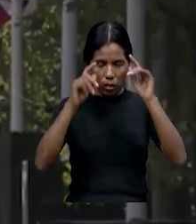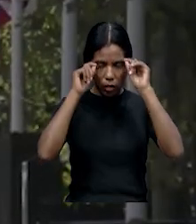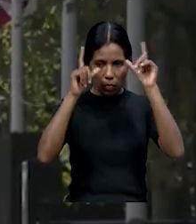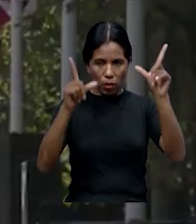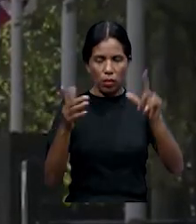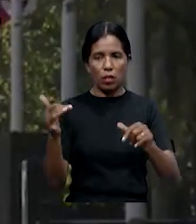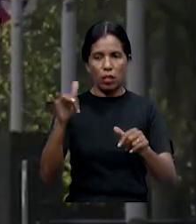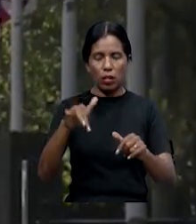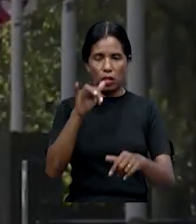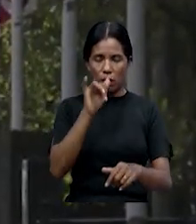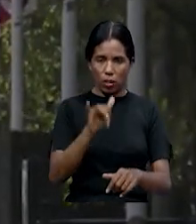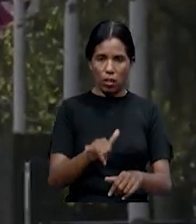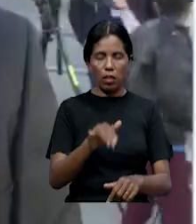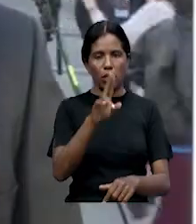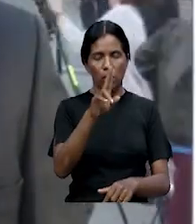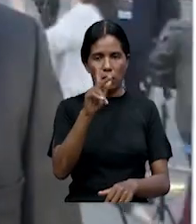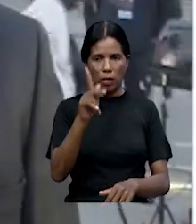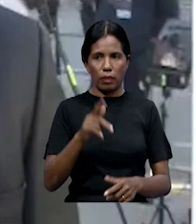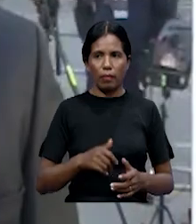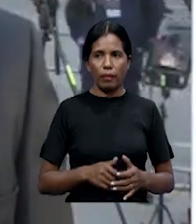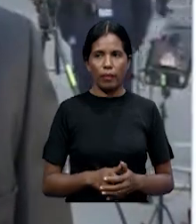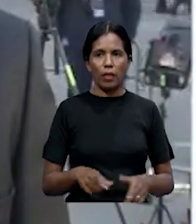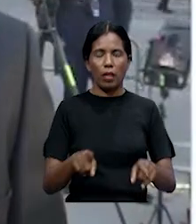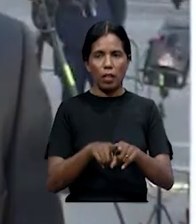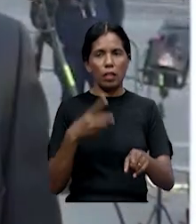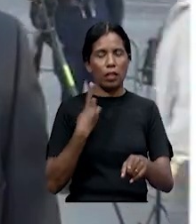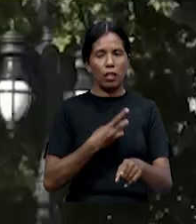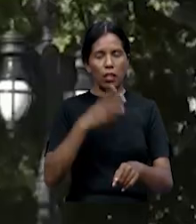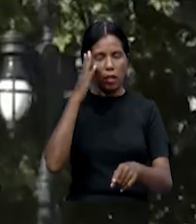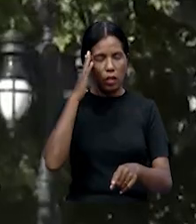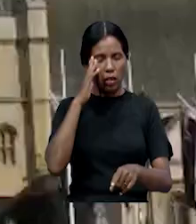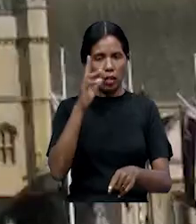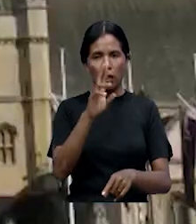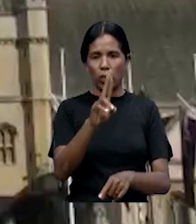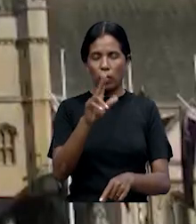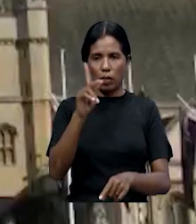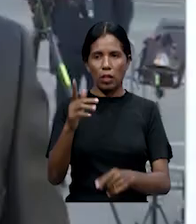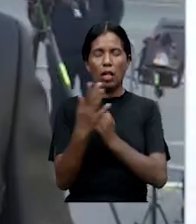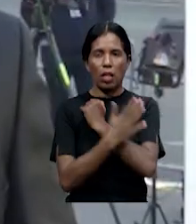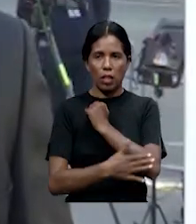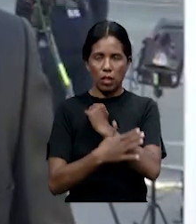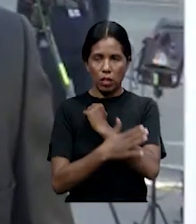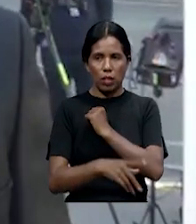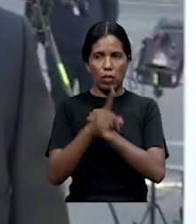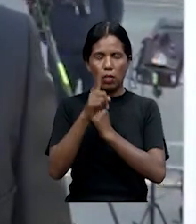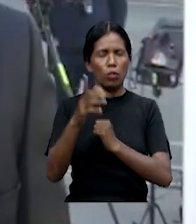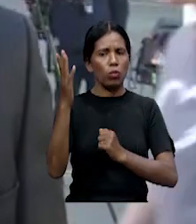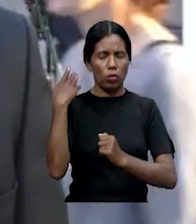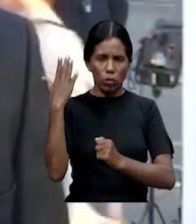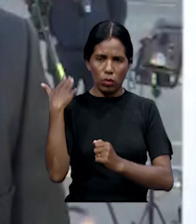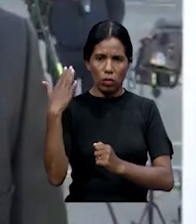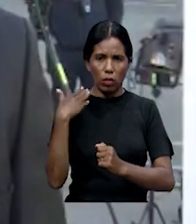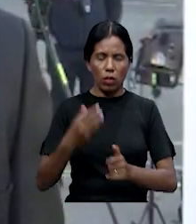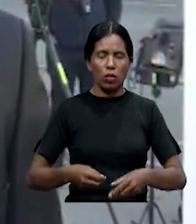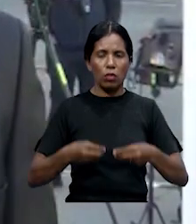nebe ela ia UK. Hansi tatena kata Reino Unido ne país de nebe desde o Luqueres